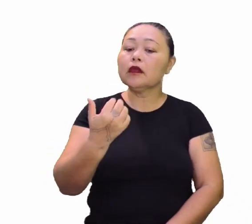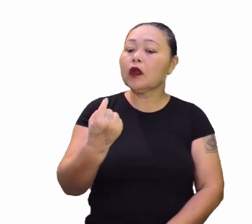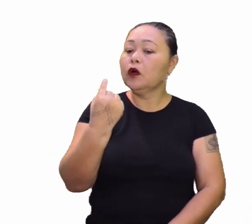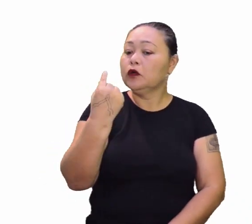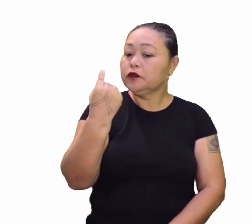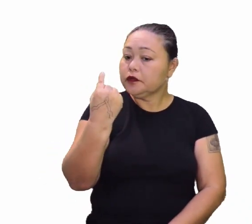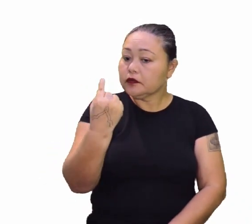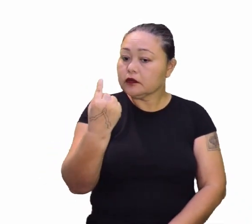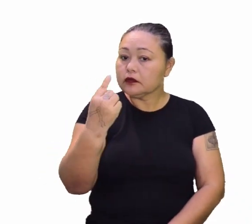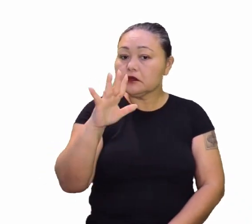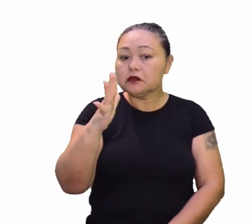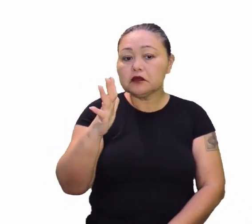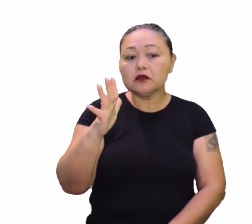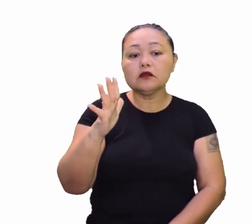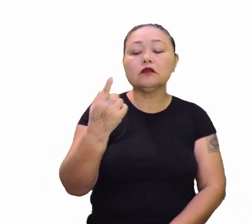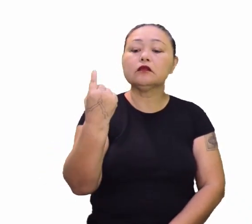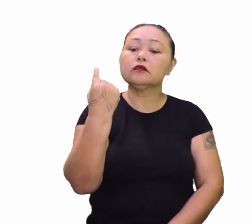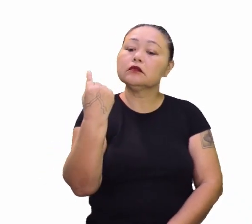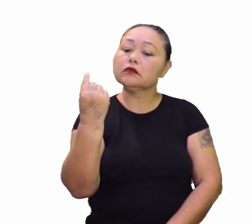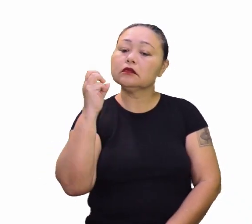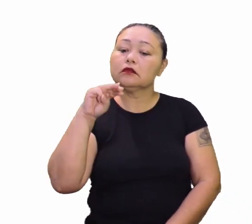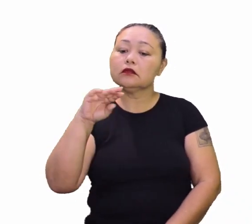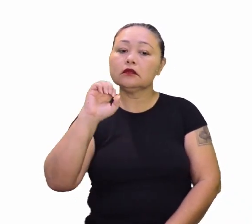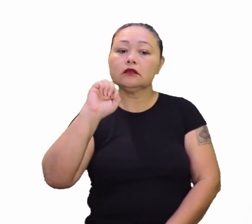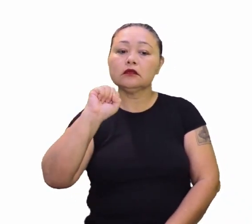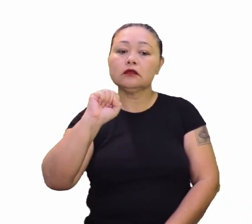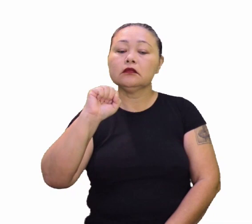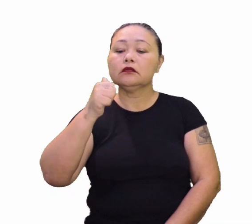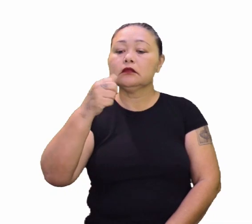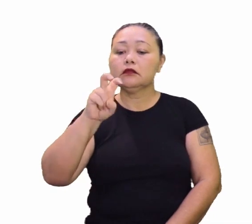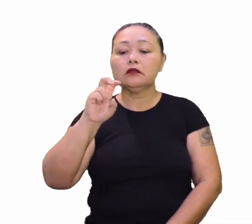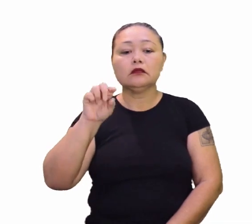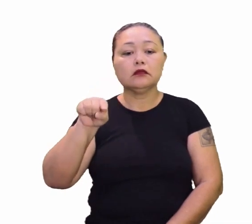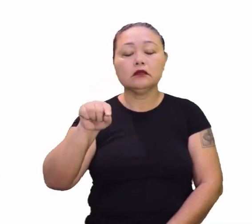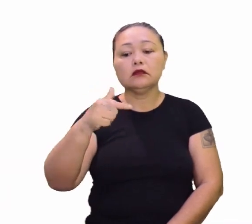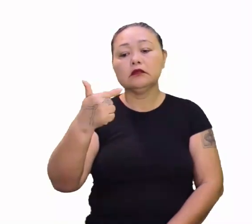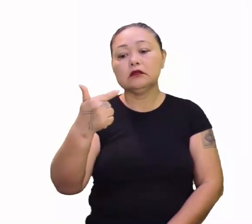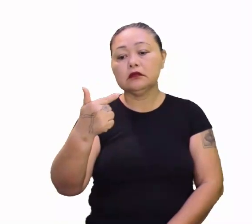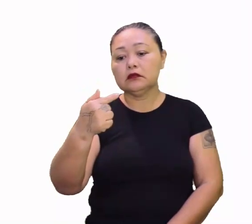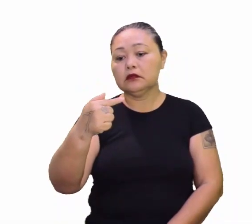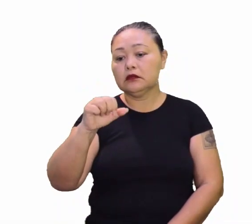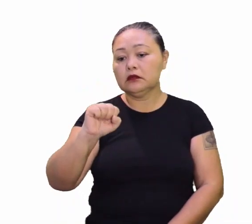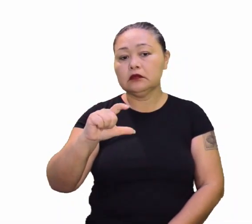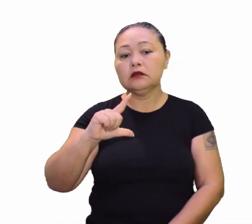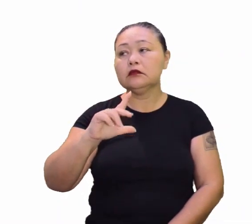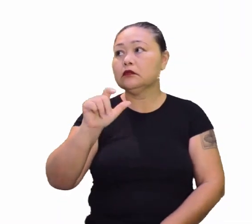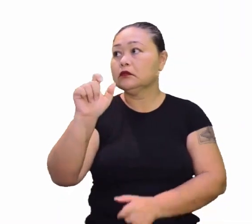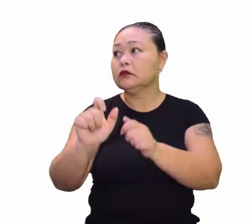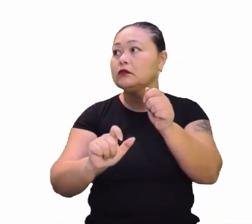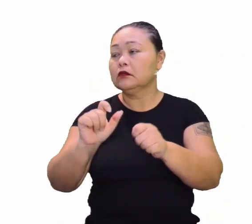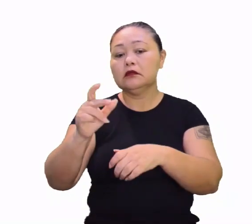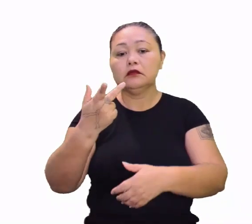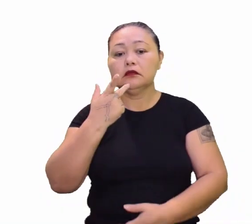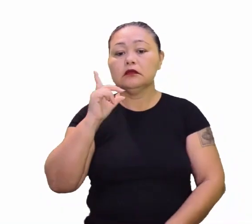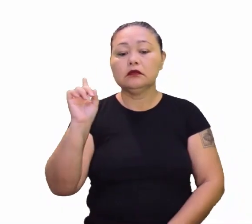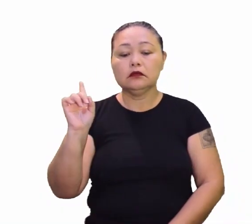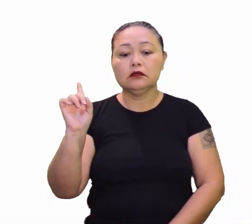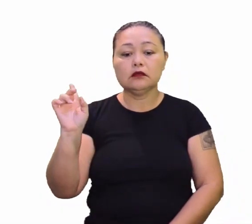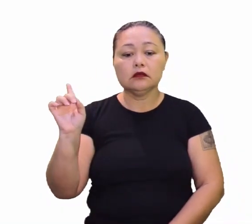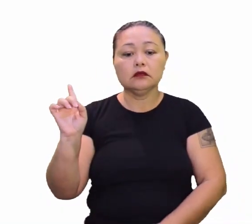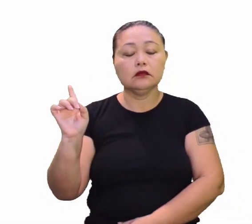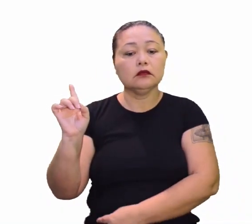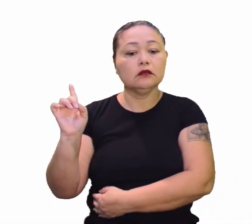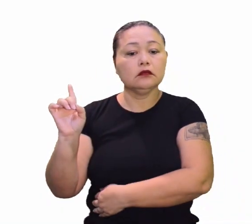8.815.278 habitantes é a população com base em 2021. Falamos sobre... pode falar, professor.